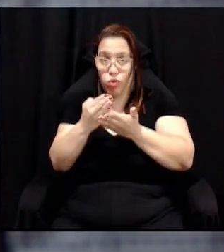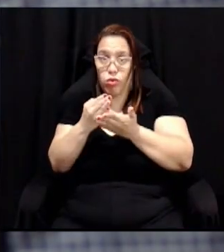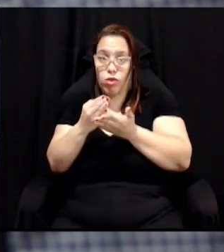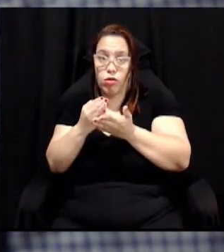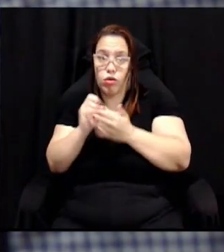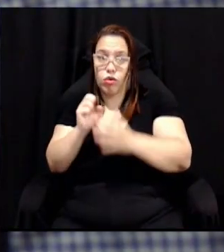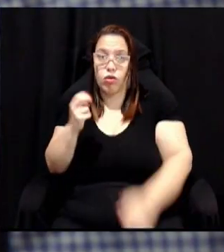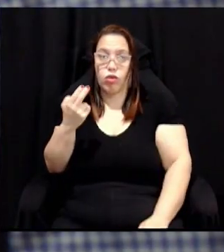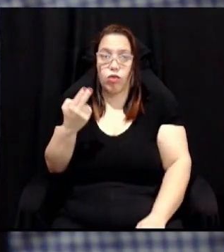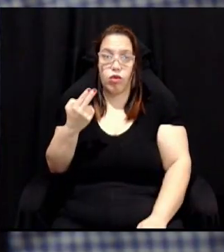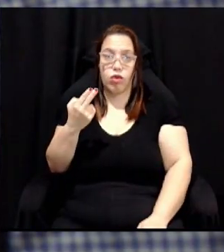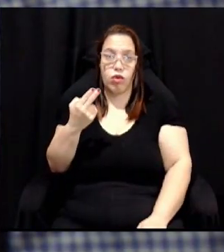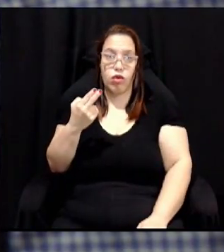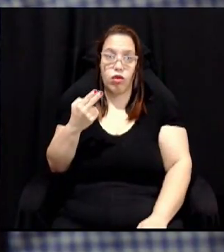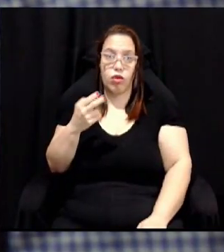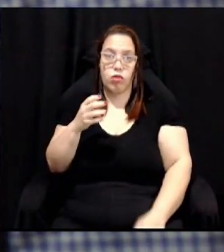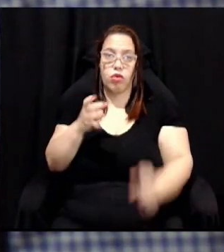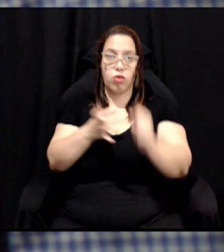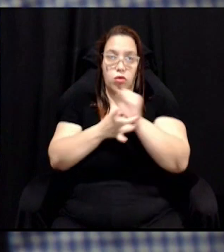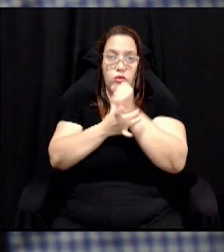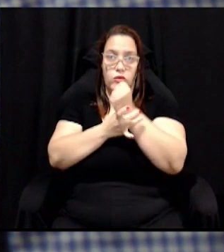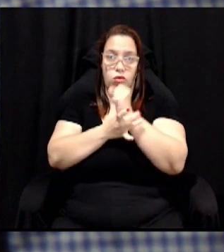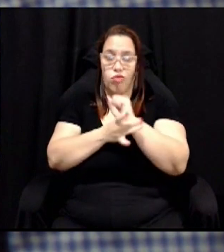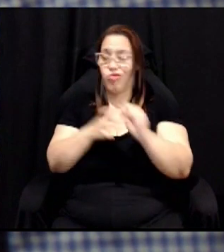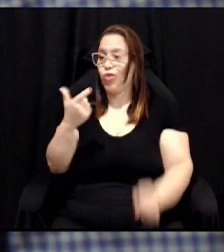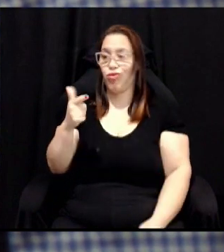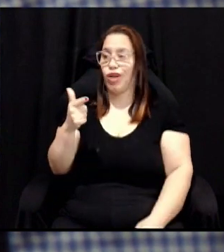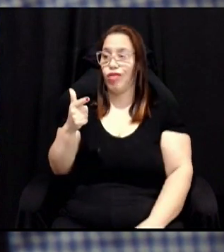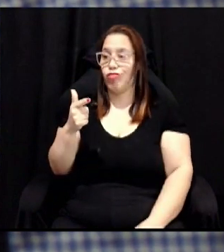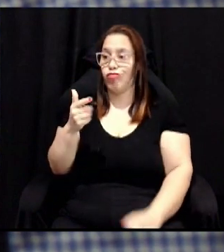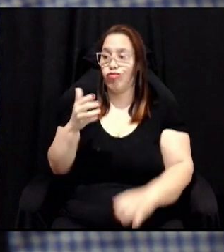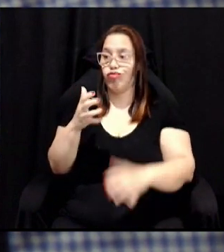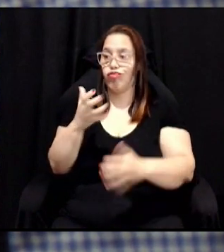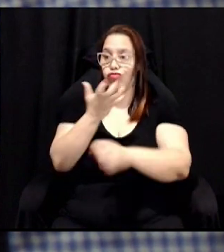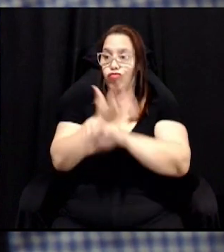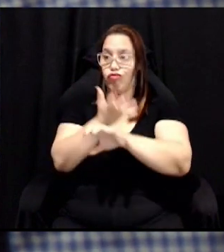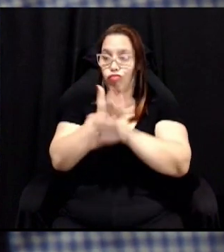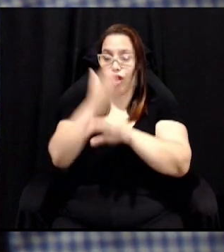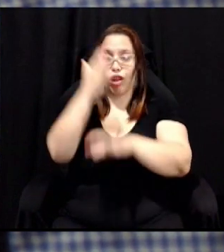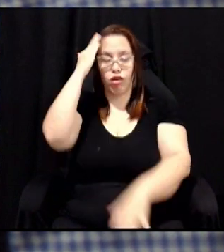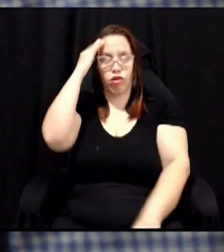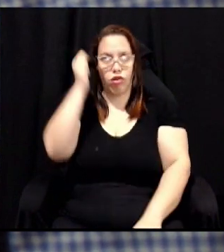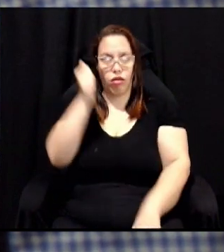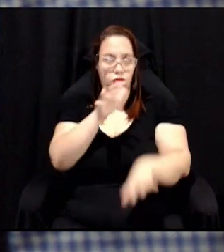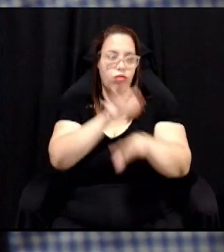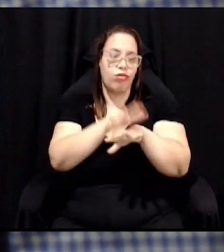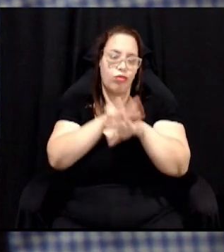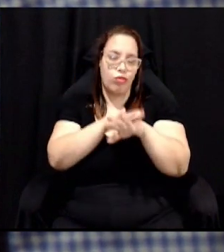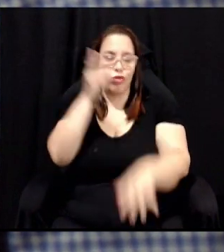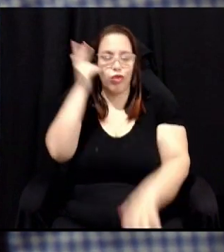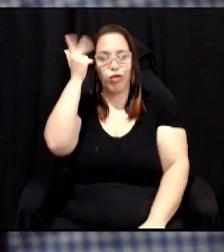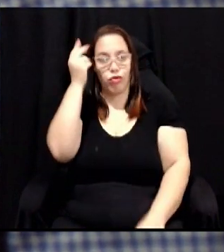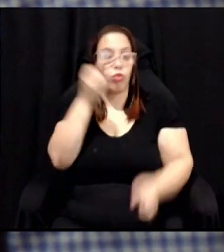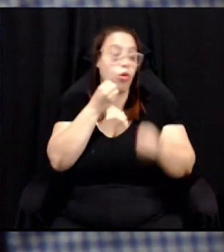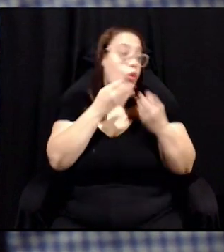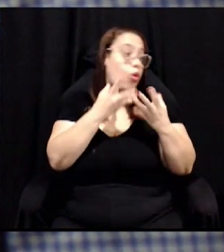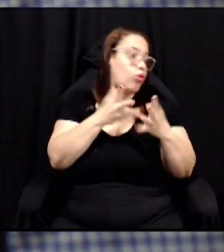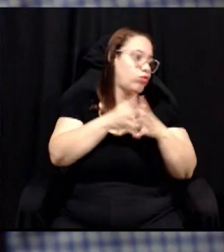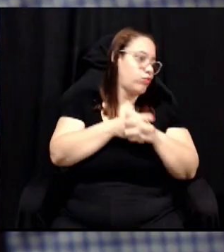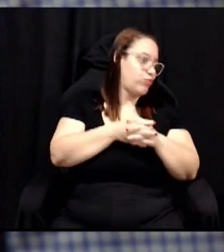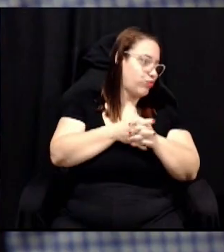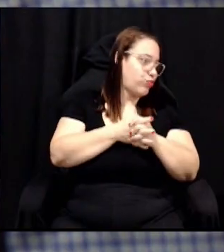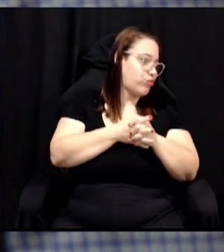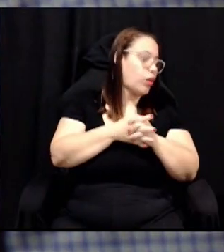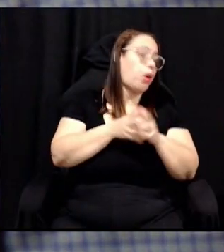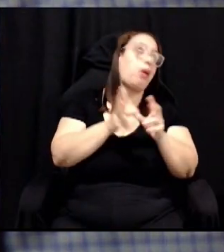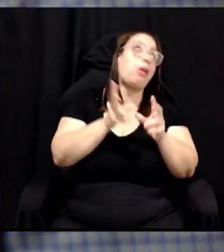por uma certa insegurança que surge de qualquer disciplina. E a matemática, a gente sabe que isso é muito comum de acontecer. Bom, sempre tem aquele negócio, puxa vida,